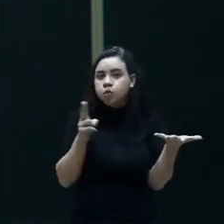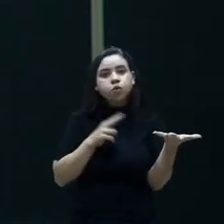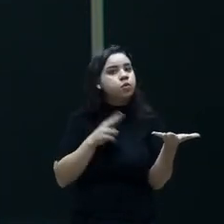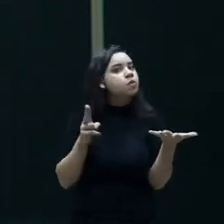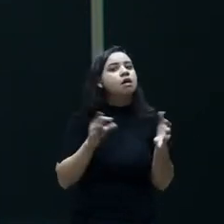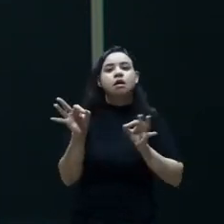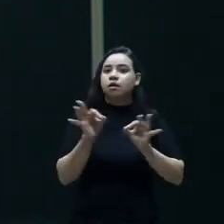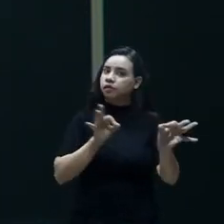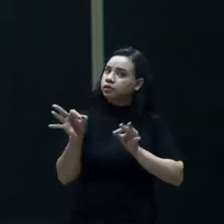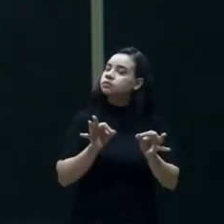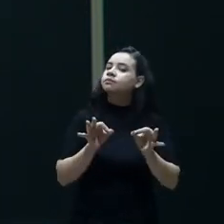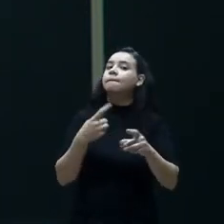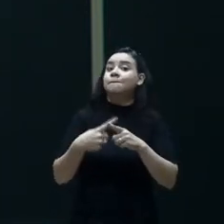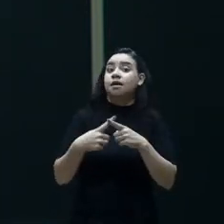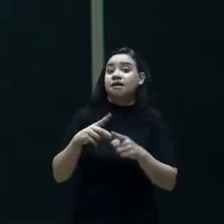a pior.